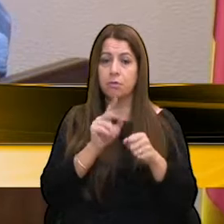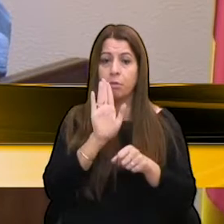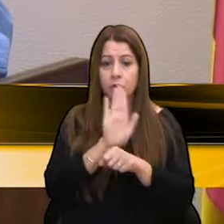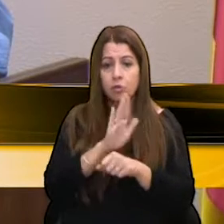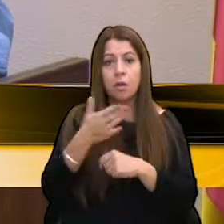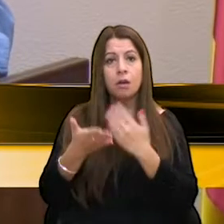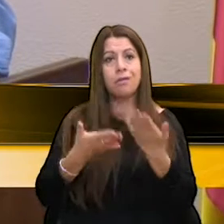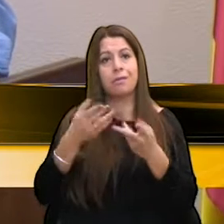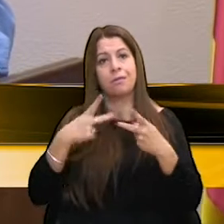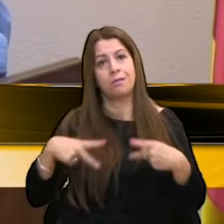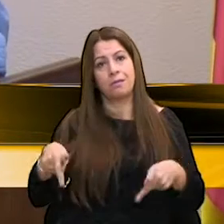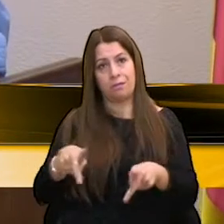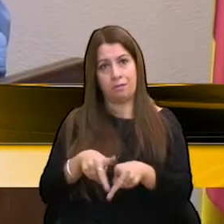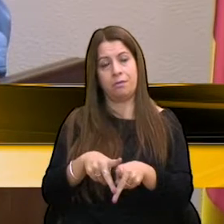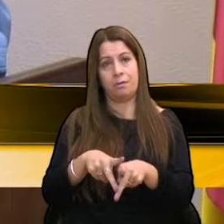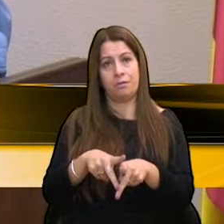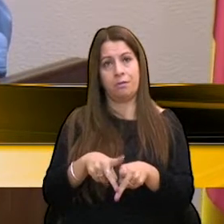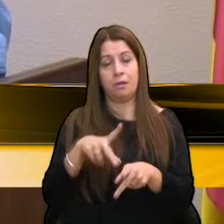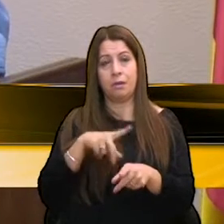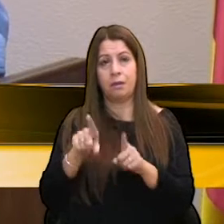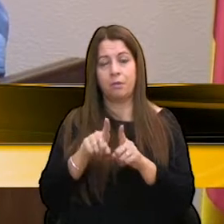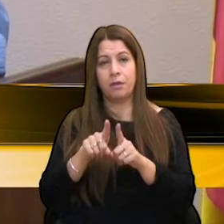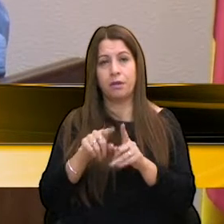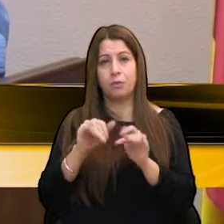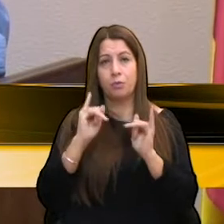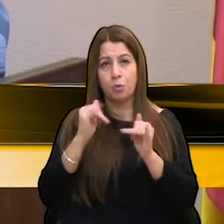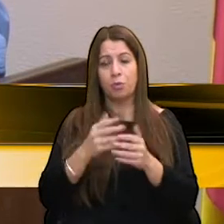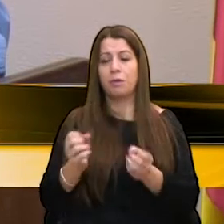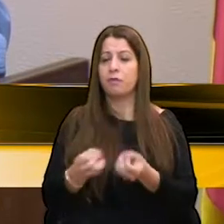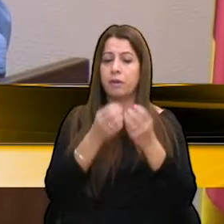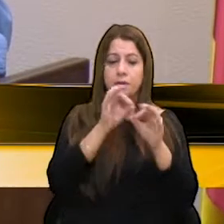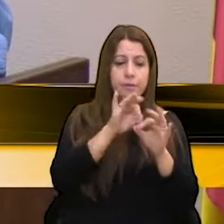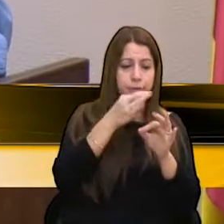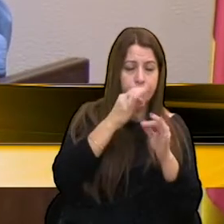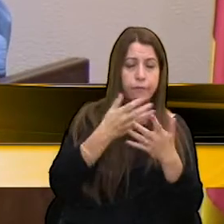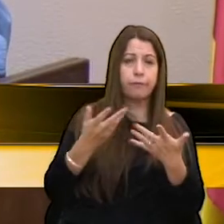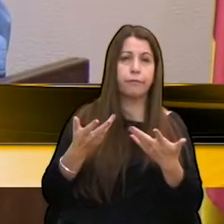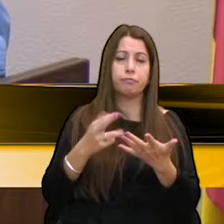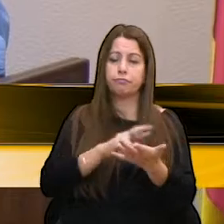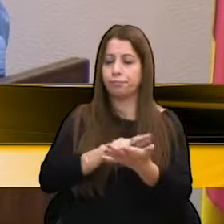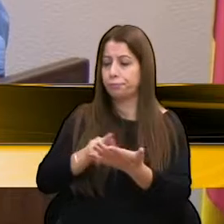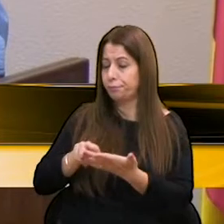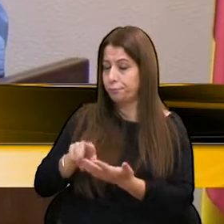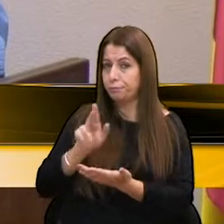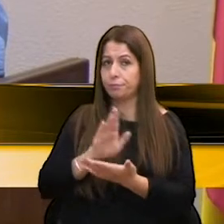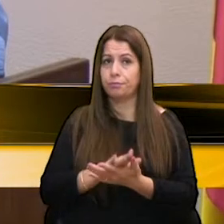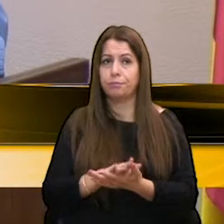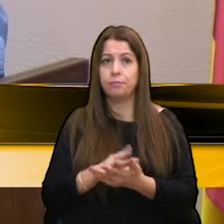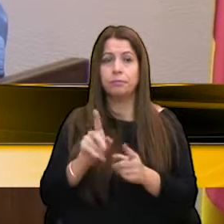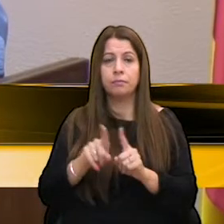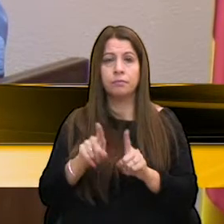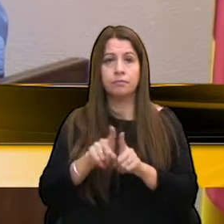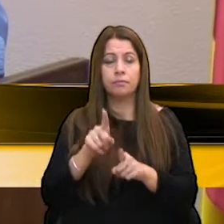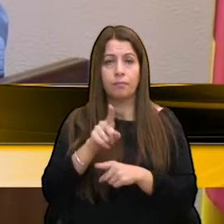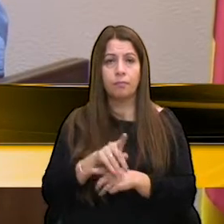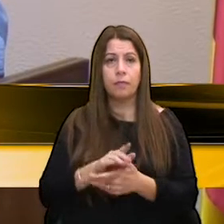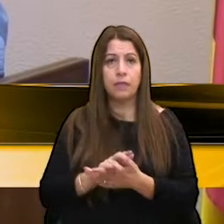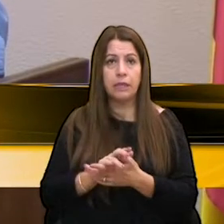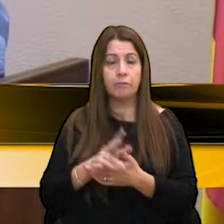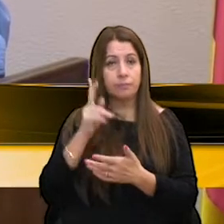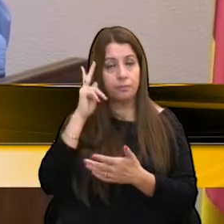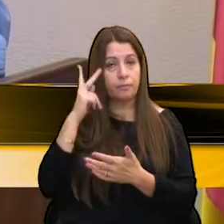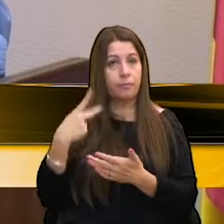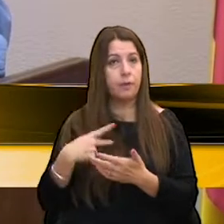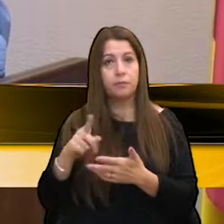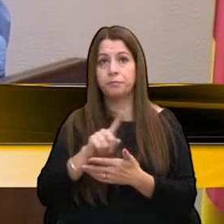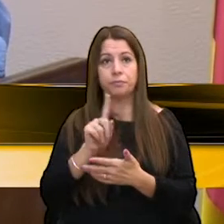população. Temos também transporte coletivo, festa da uva, mas também temos que reconhecer